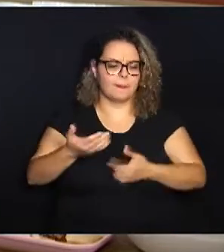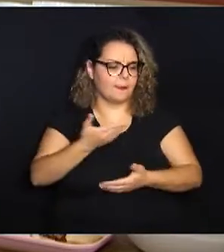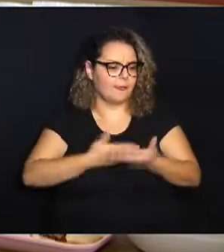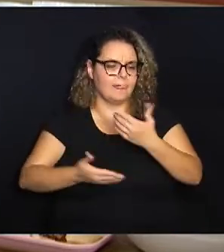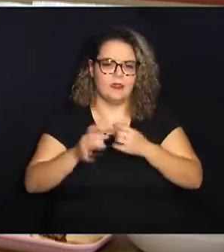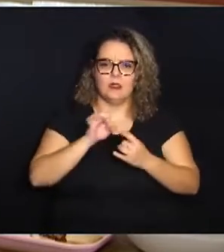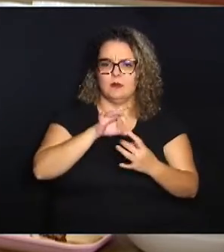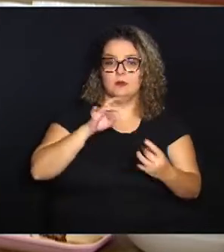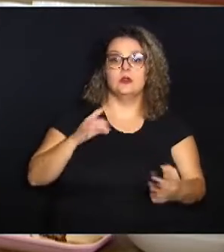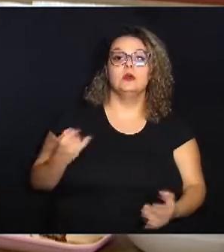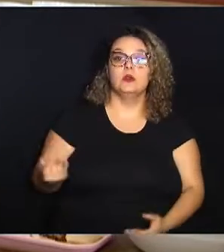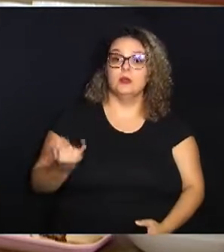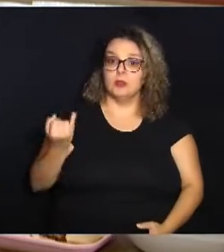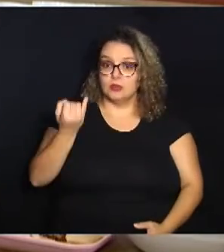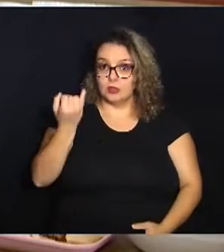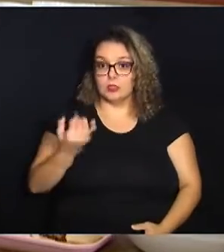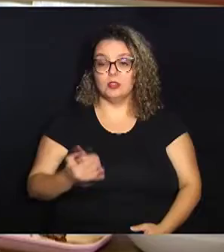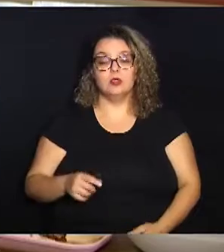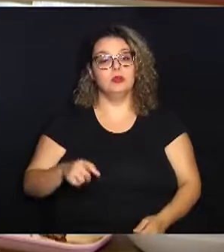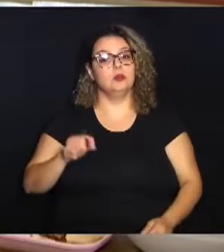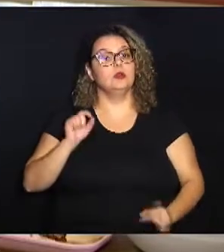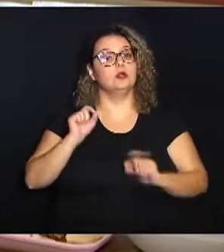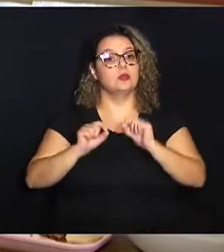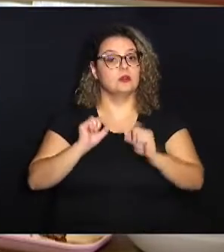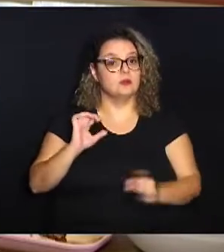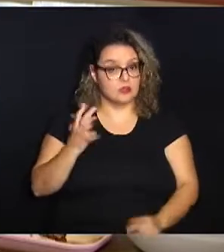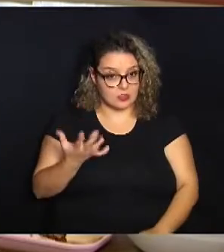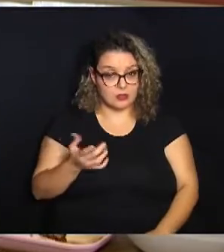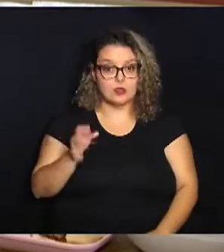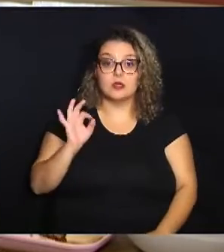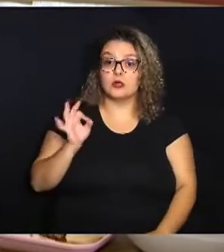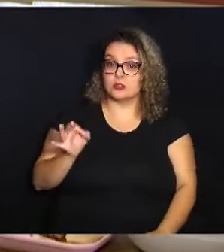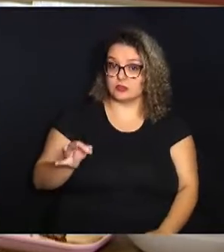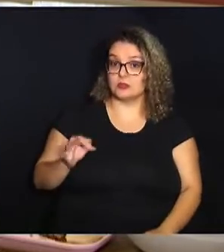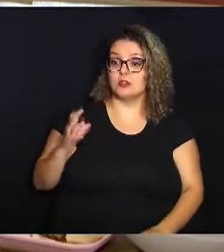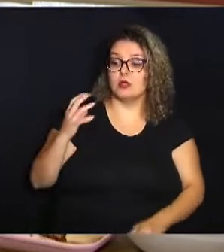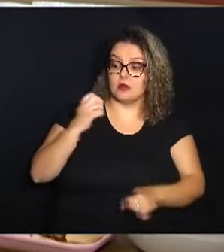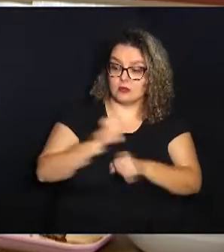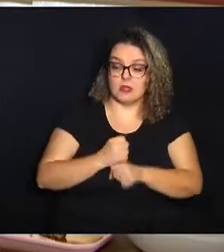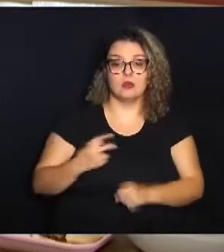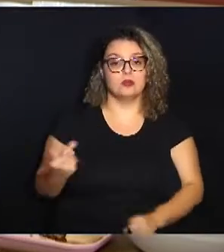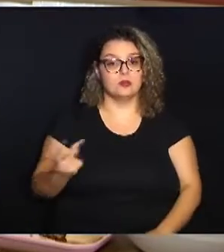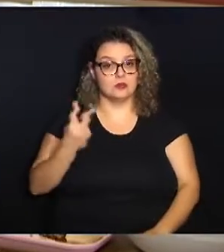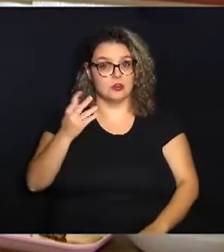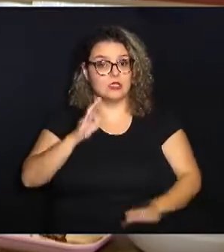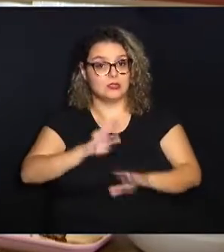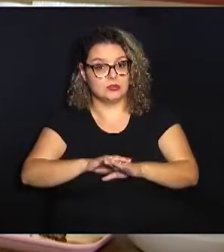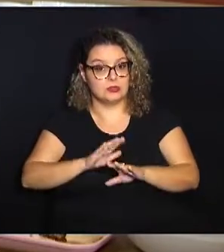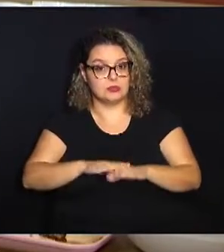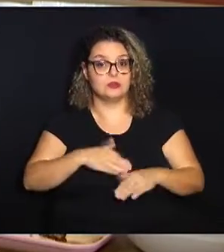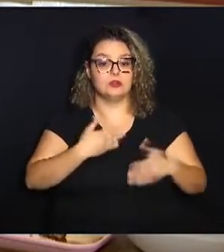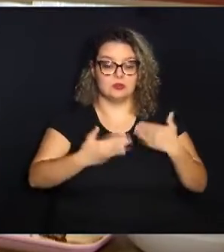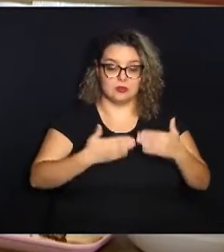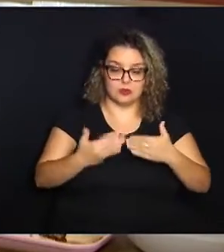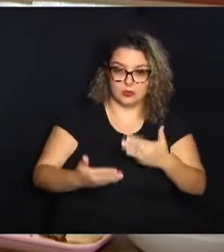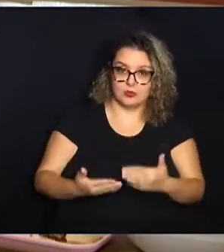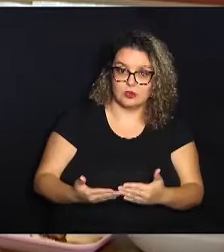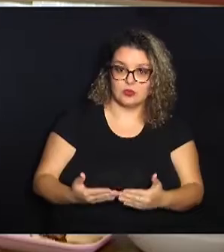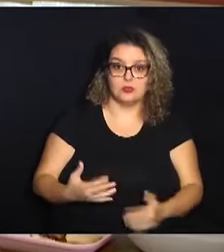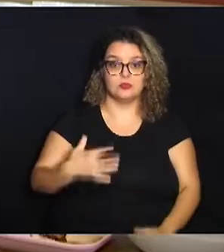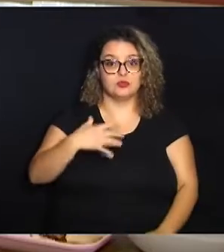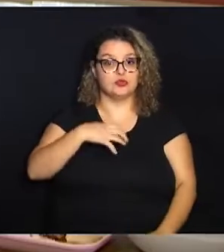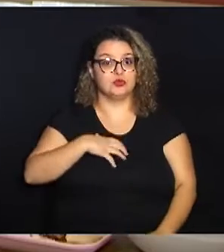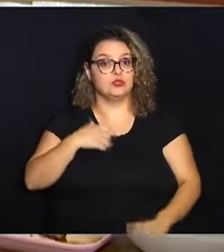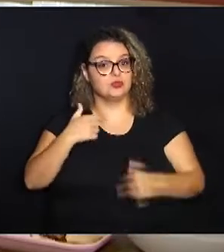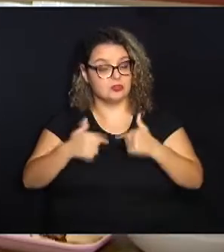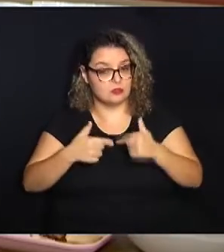feedback muito importante, que vai, com certeza, agregar valor na nossa operação, no nosso processo, no nosso modus